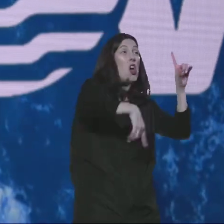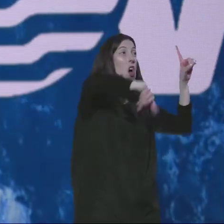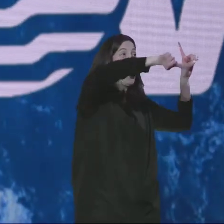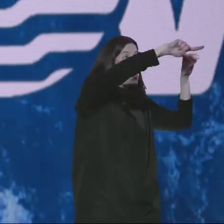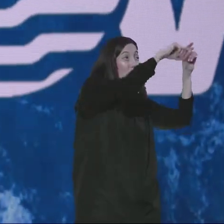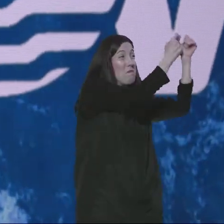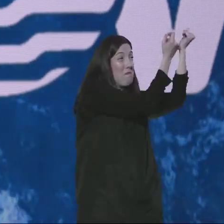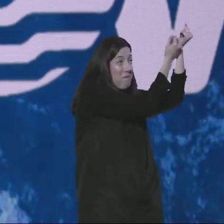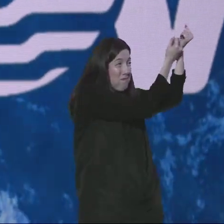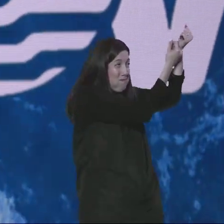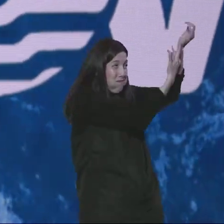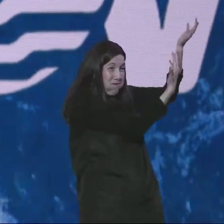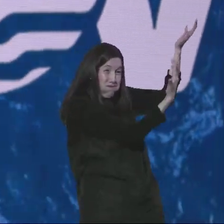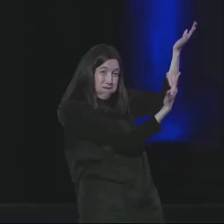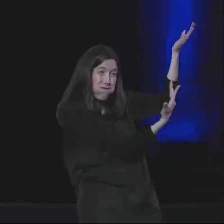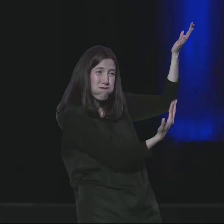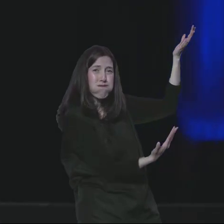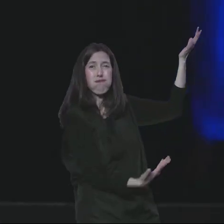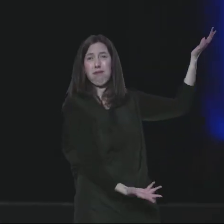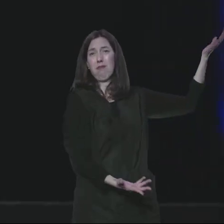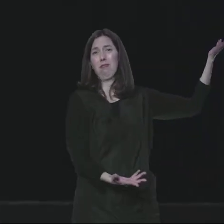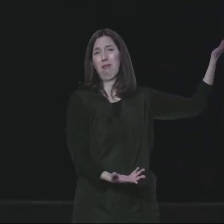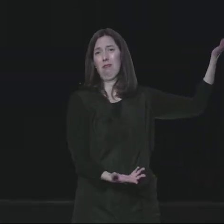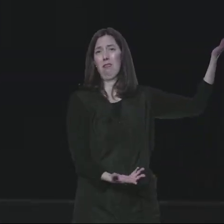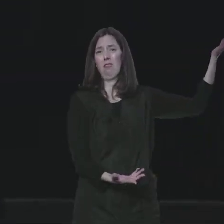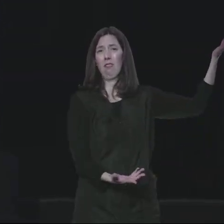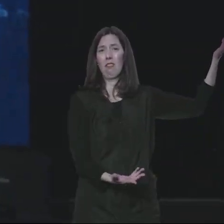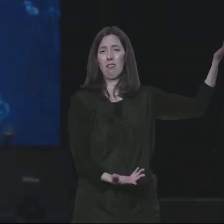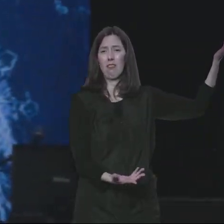de derramar o próprio sangue.